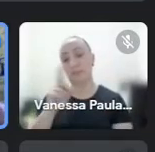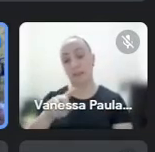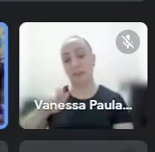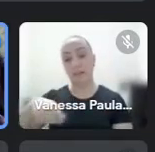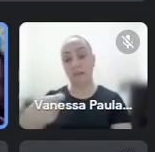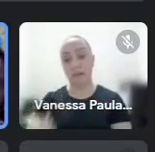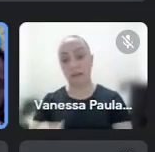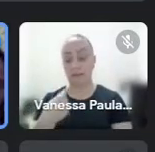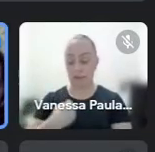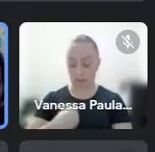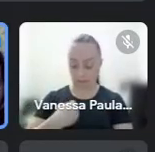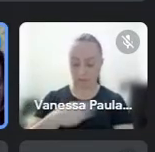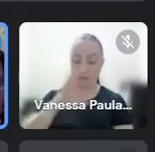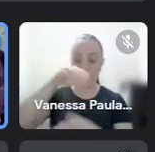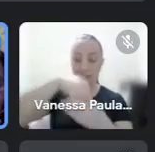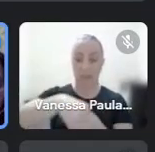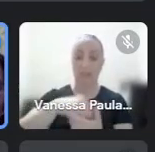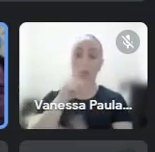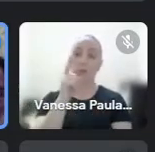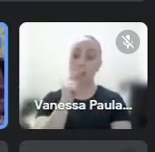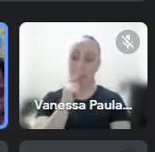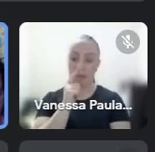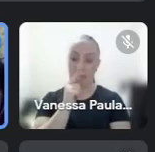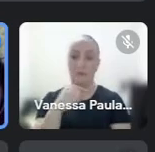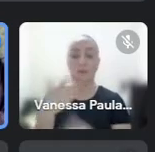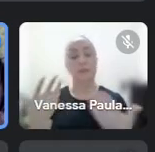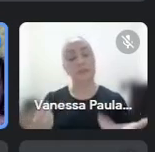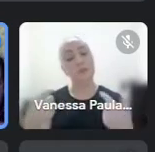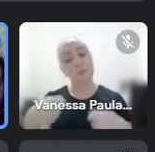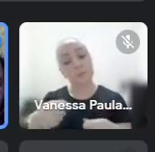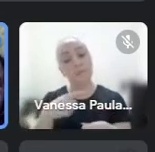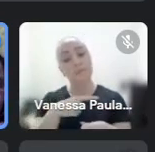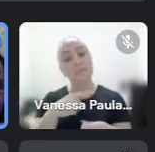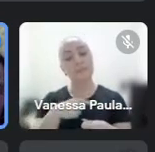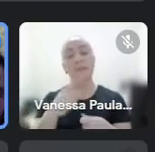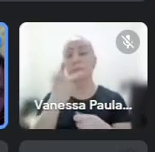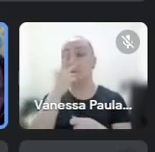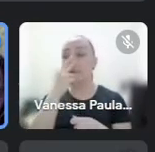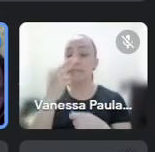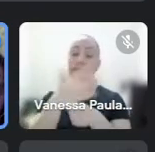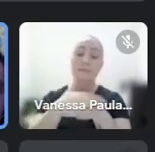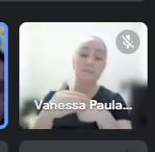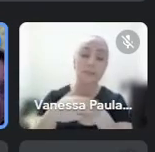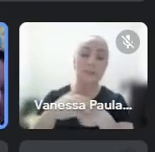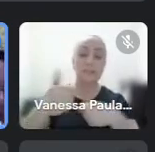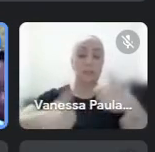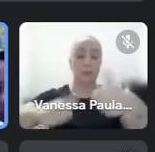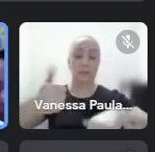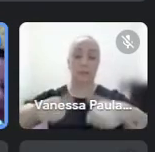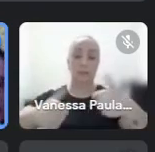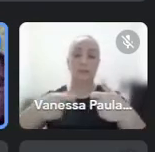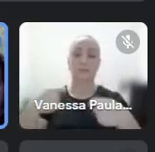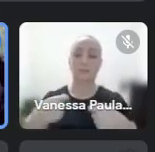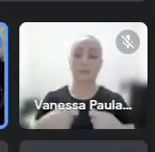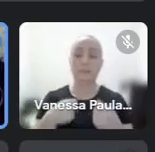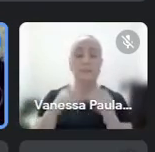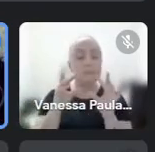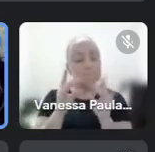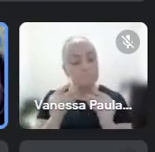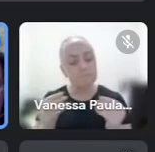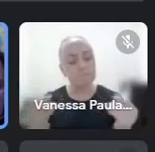que vivem na água, né? Então, eu preciso ter esse carinho com análise de água, eu preciso minimamente